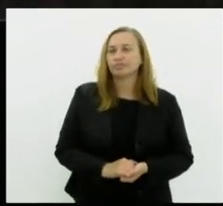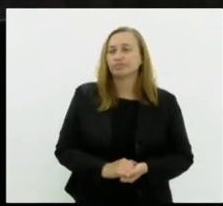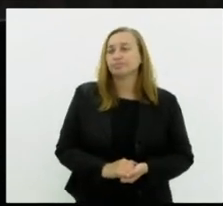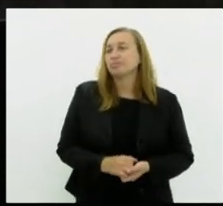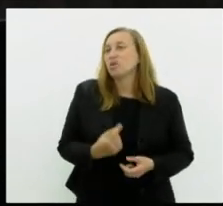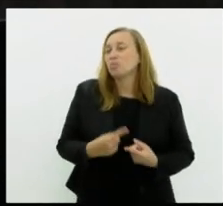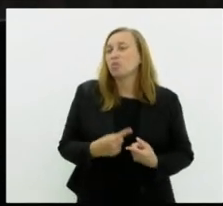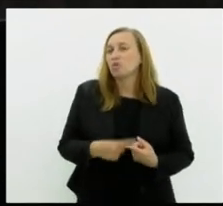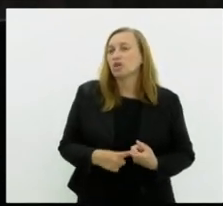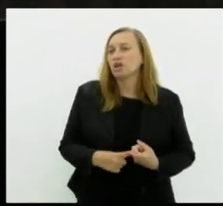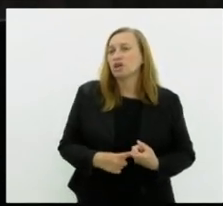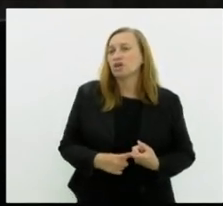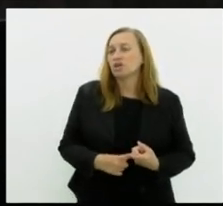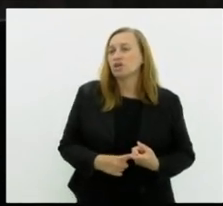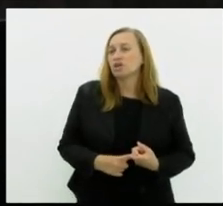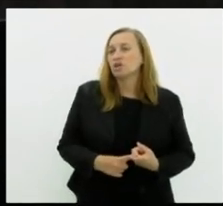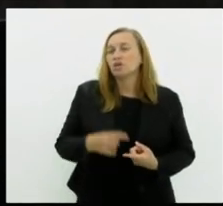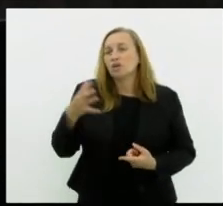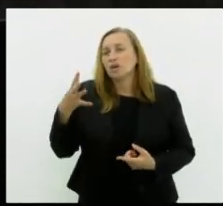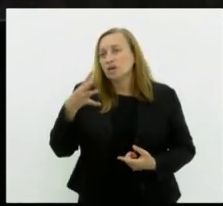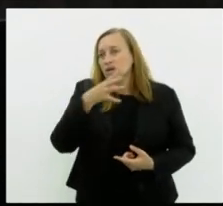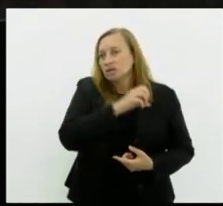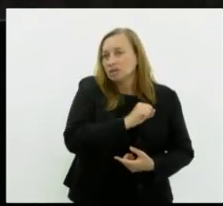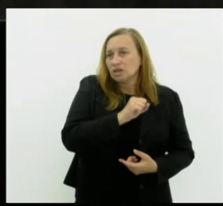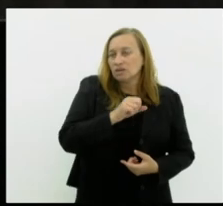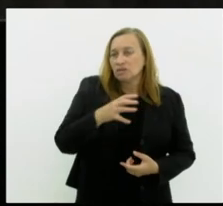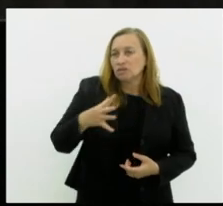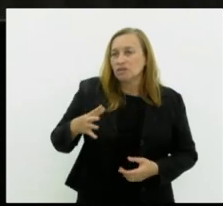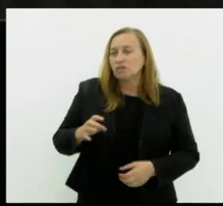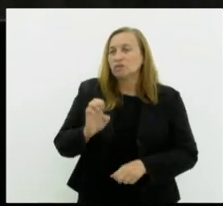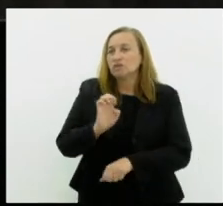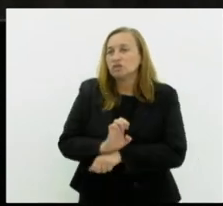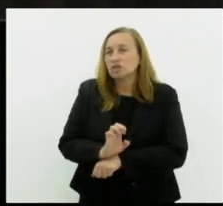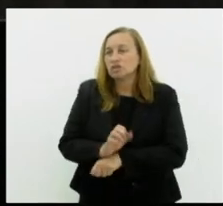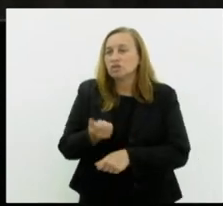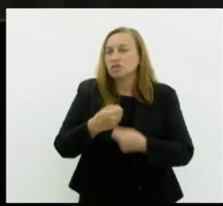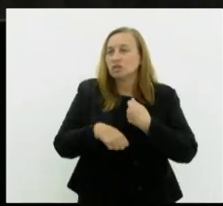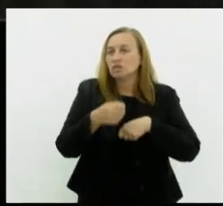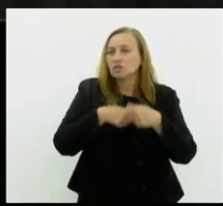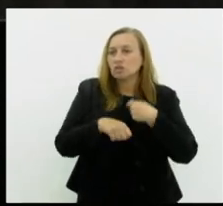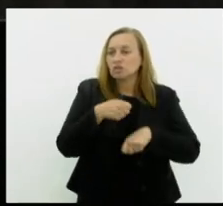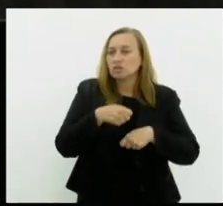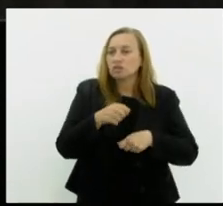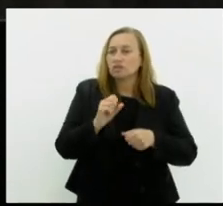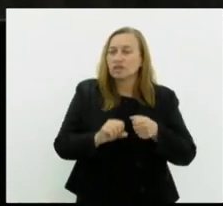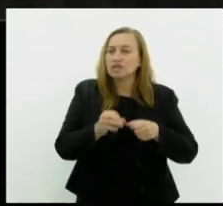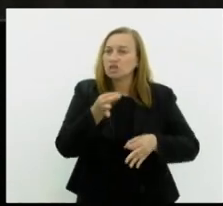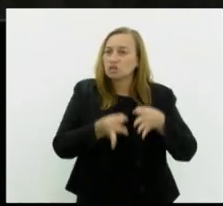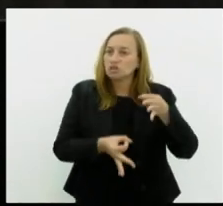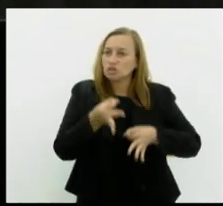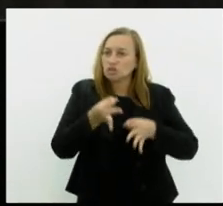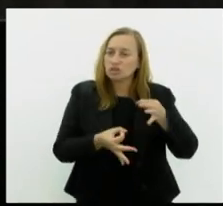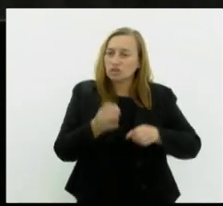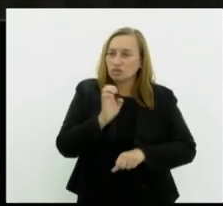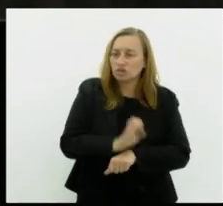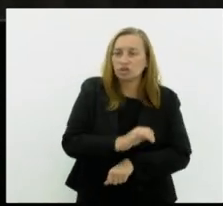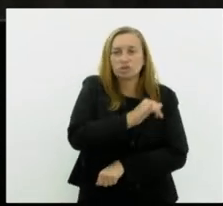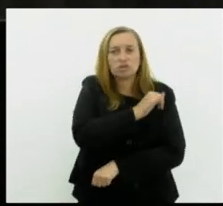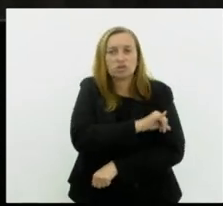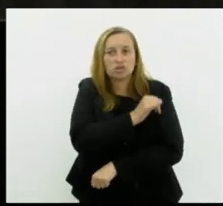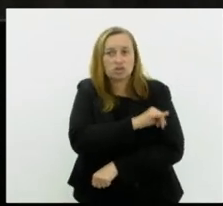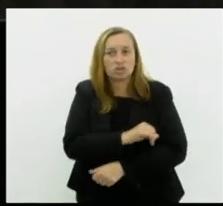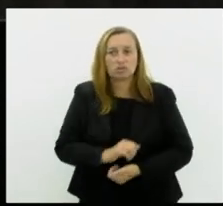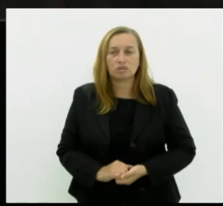Porque ou a gente salva o Estado com essa renegociação, faz justiça ao Estado do Rio de Janeiro,